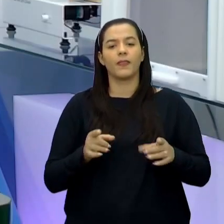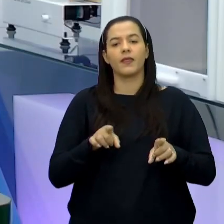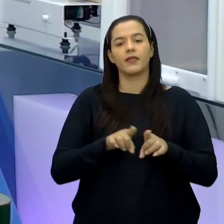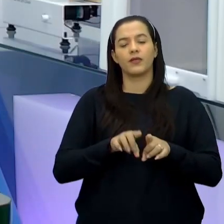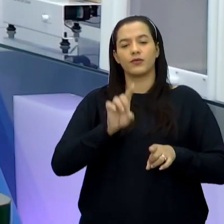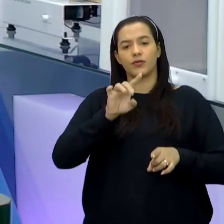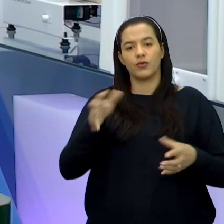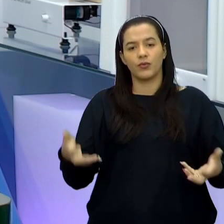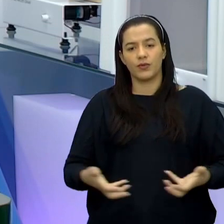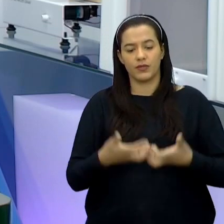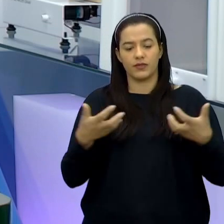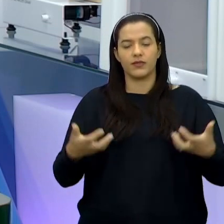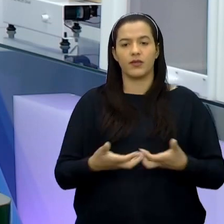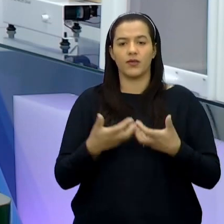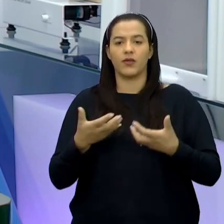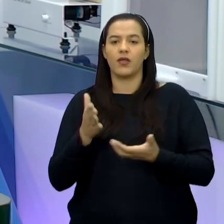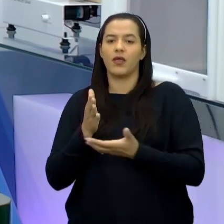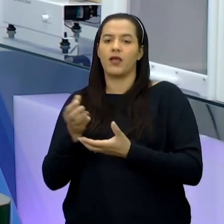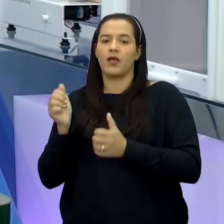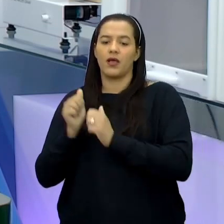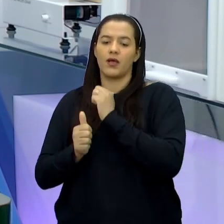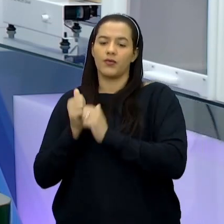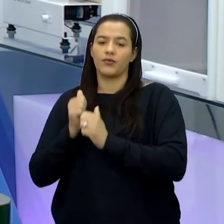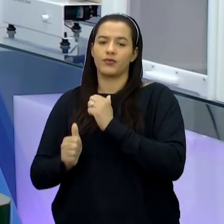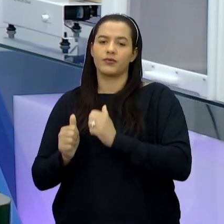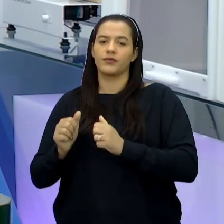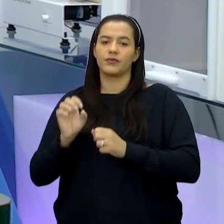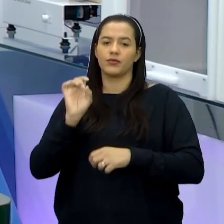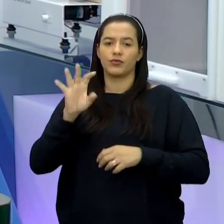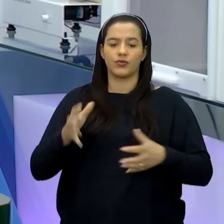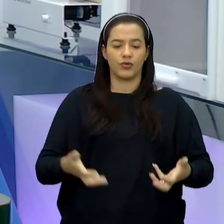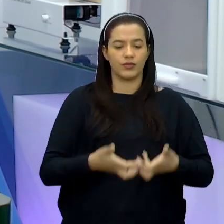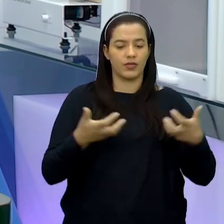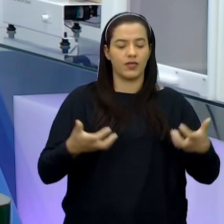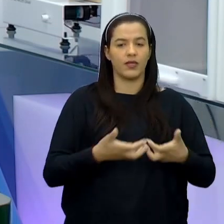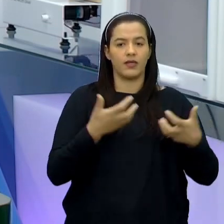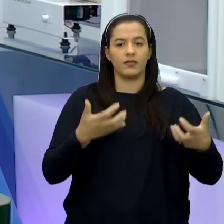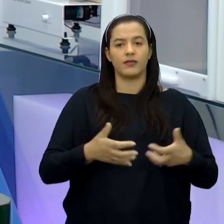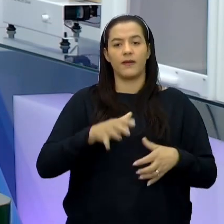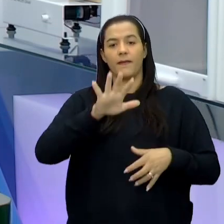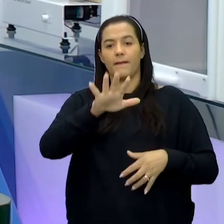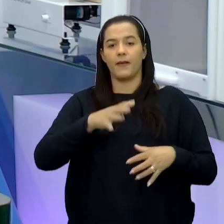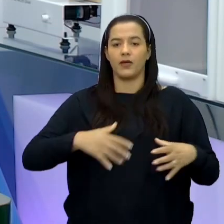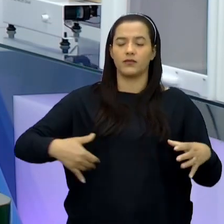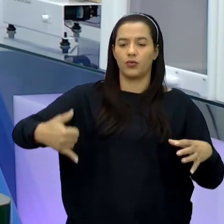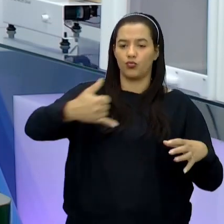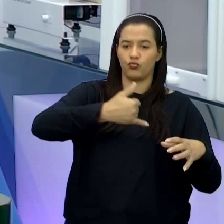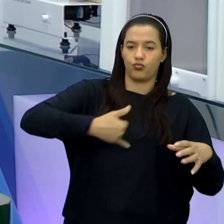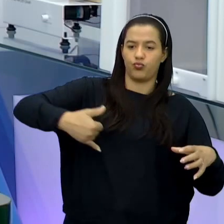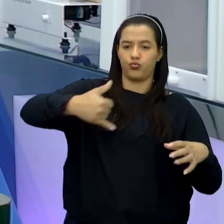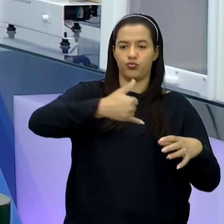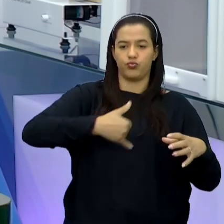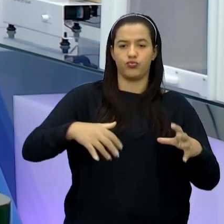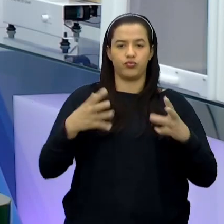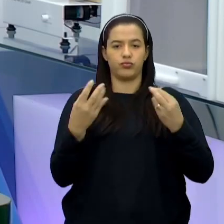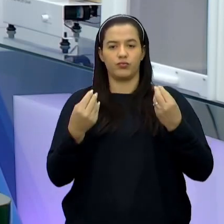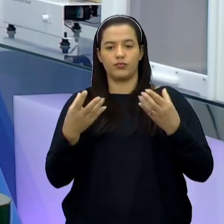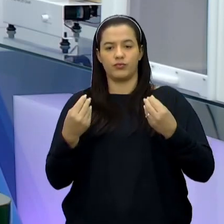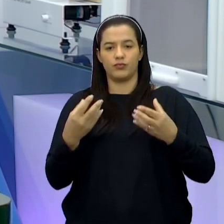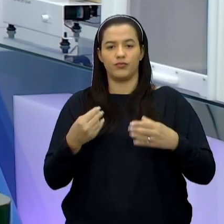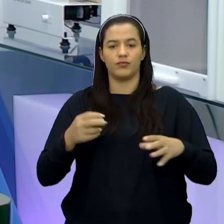só salada, eu não como arroz e feijão, vou lá e como só uma salada. E encho ela